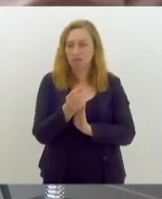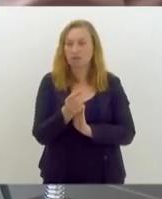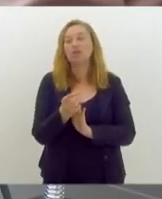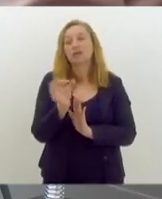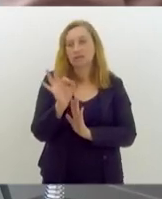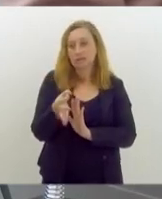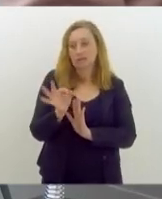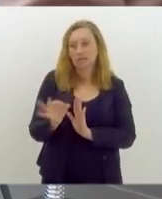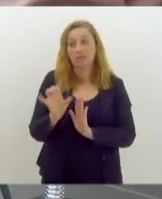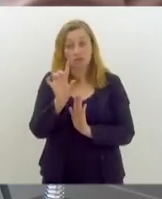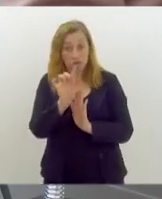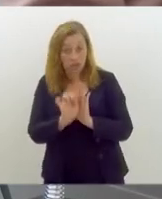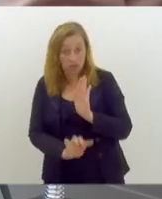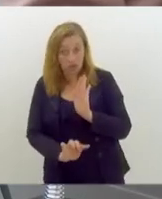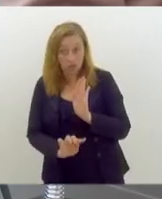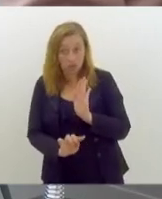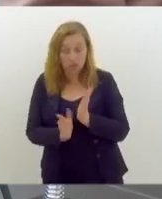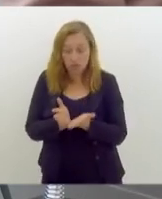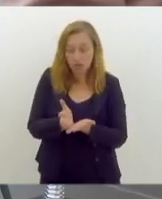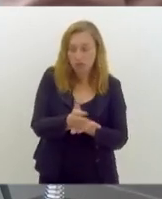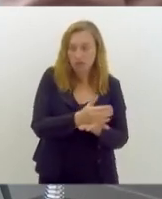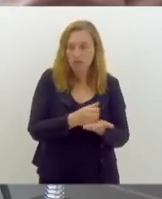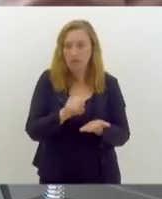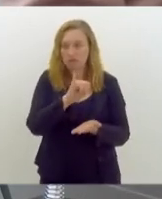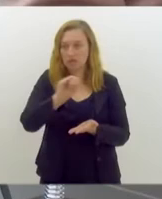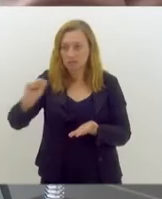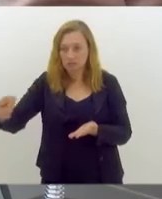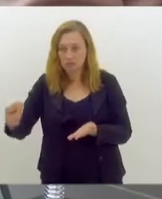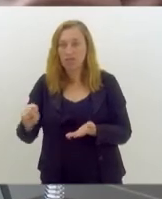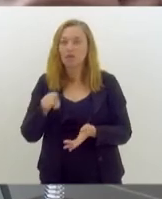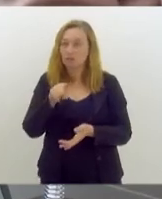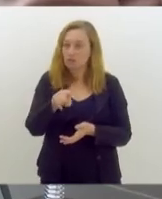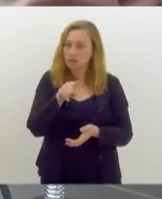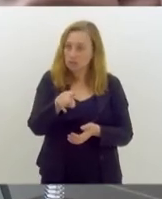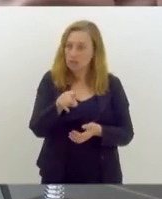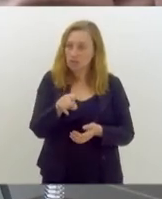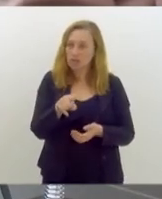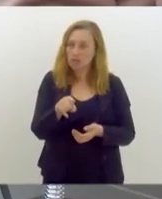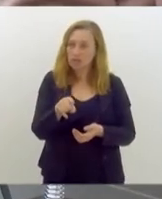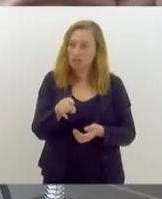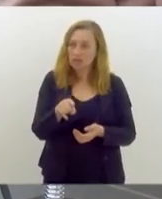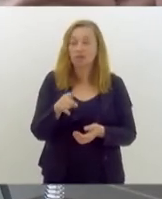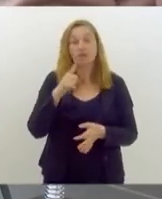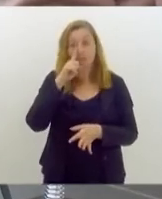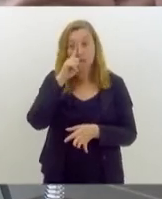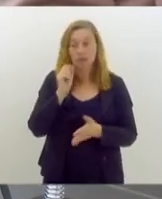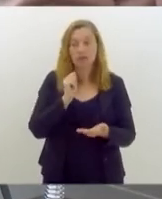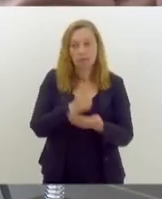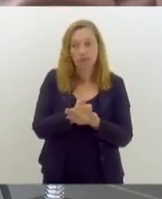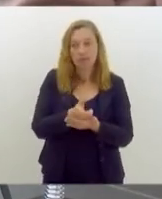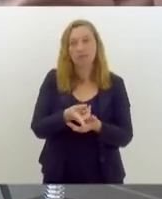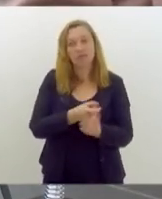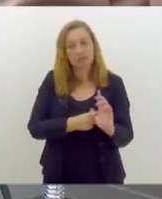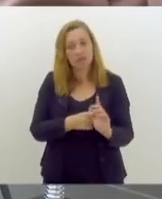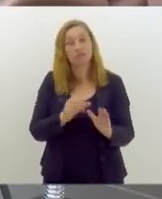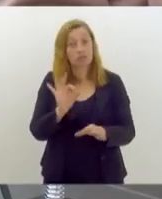se você reduz arrecadação do ICMS você bota em risco o pagamento da dívida evidentemente né